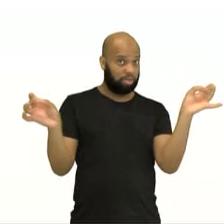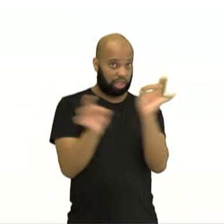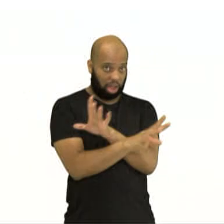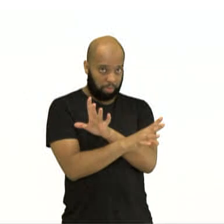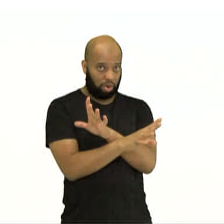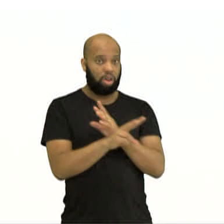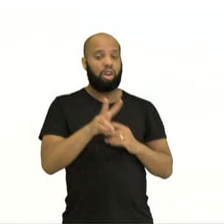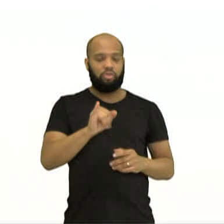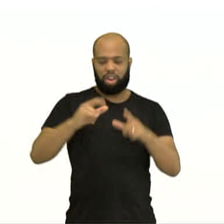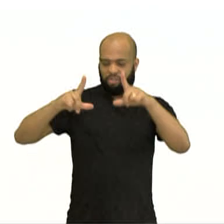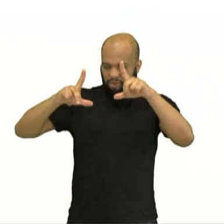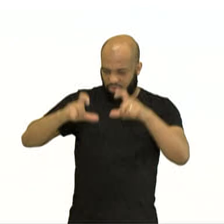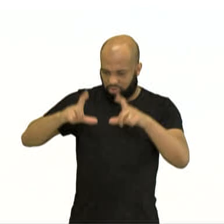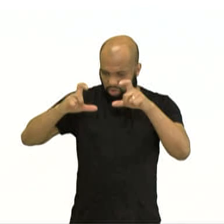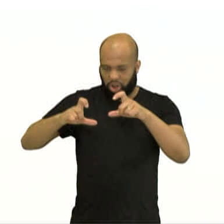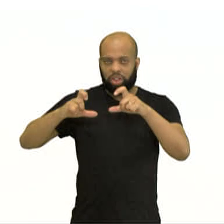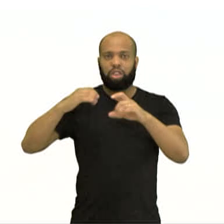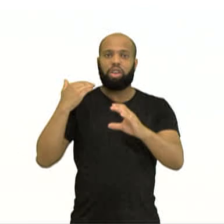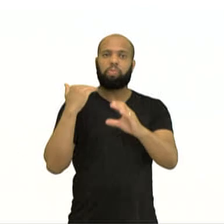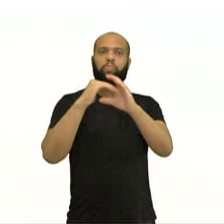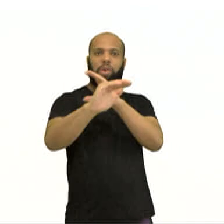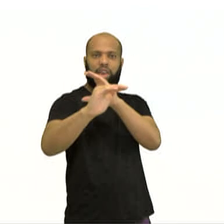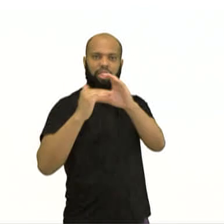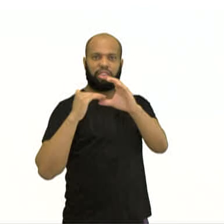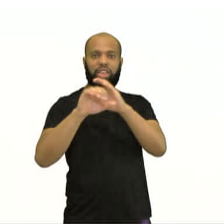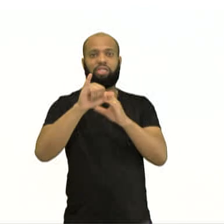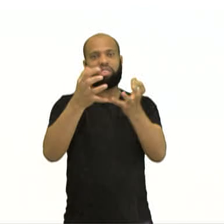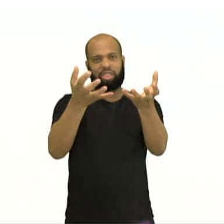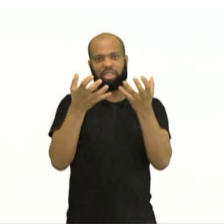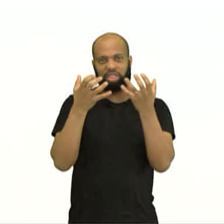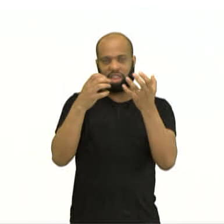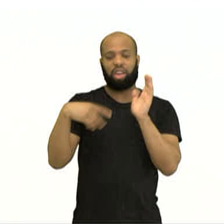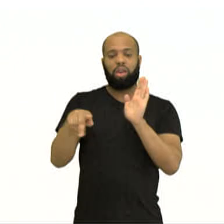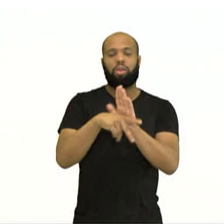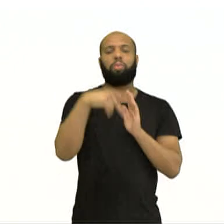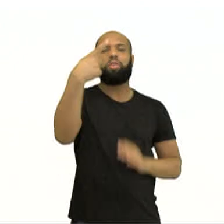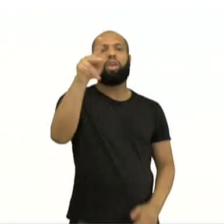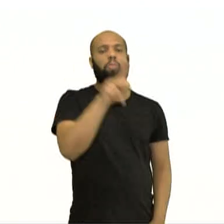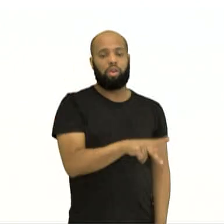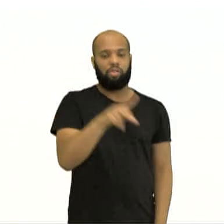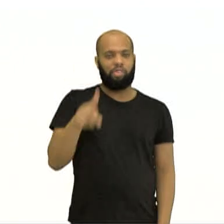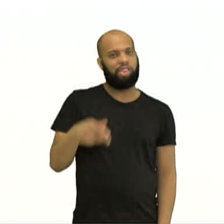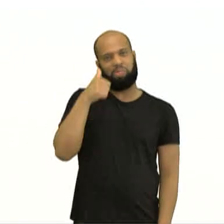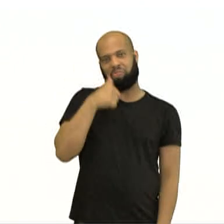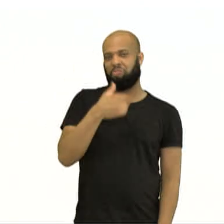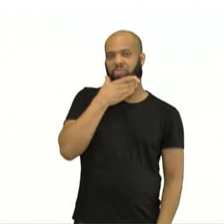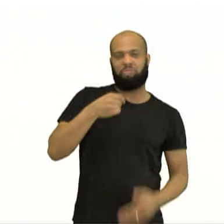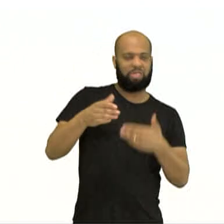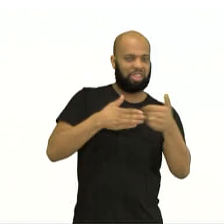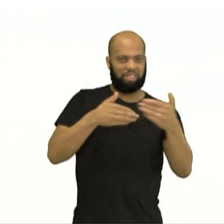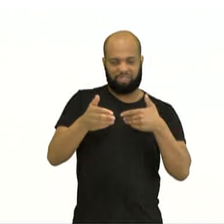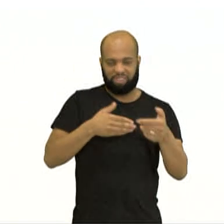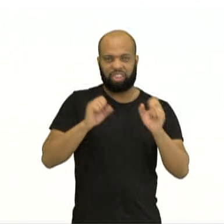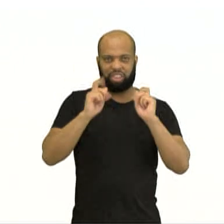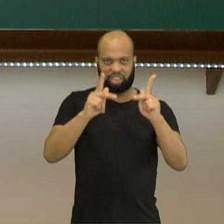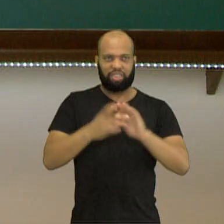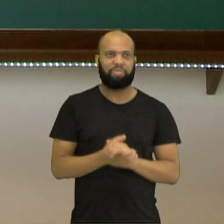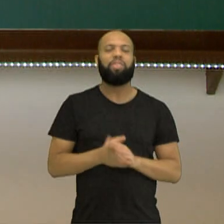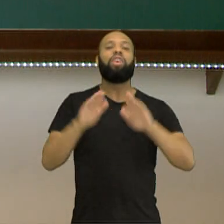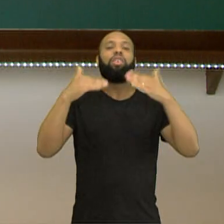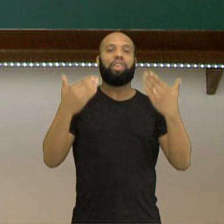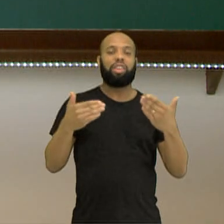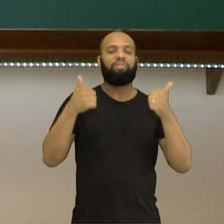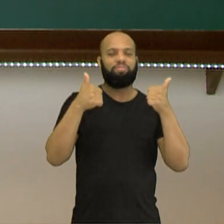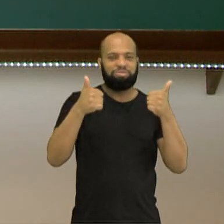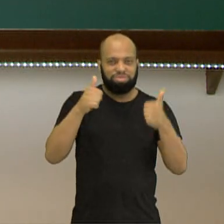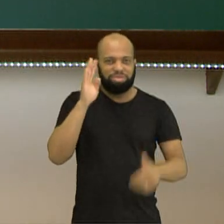produção, tire uma foto e envie, caso queira, para o seu professor ou sua professora. E aí,